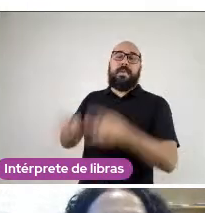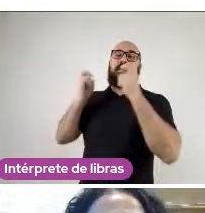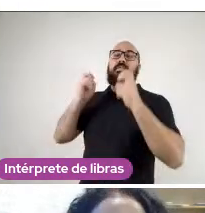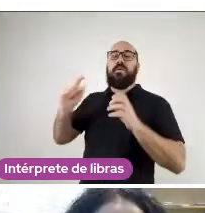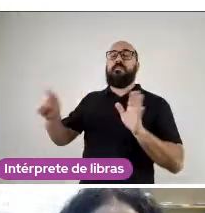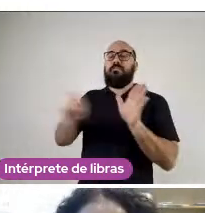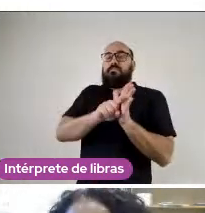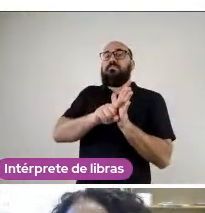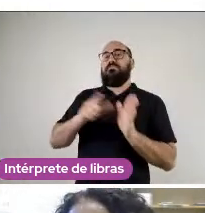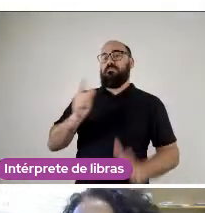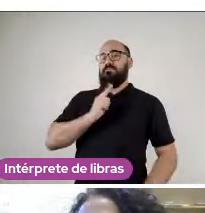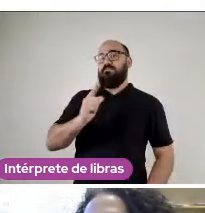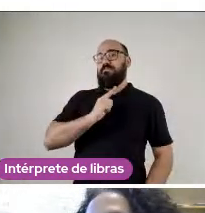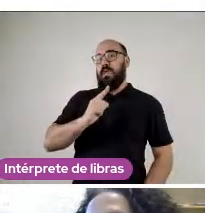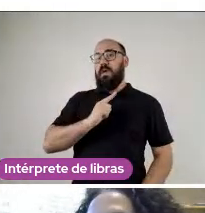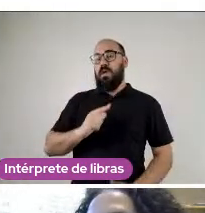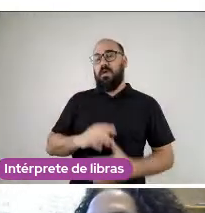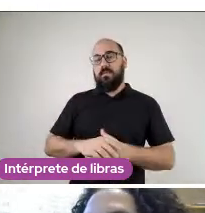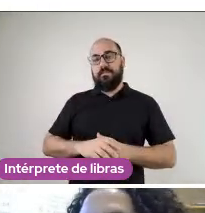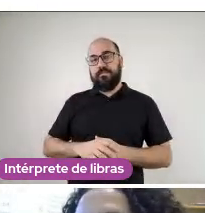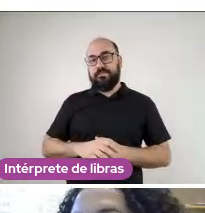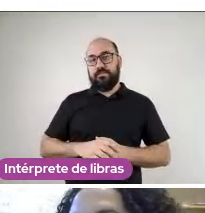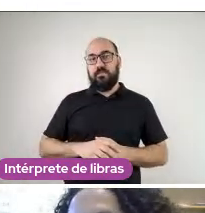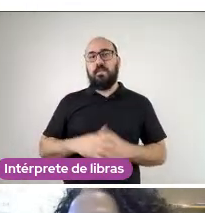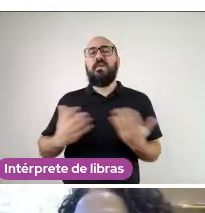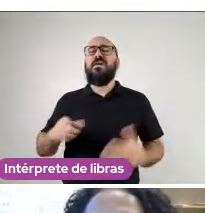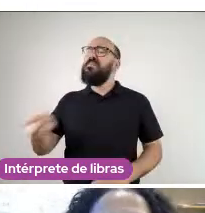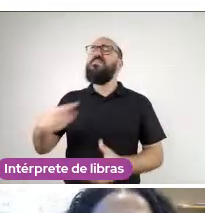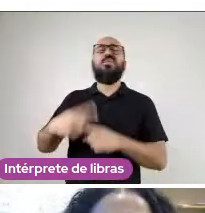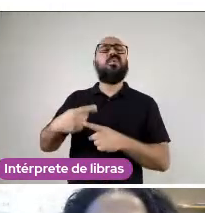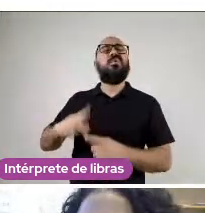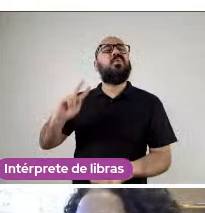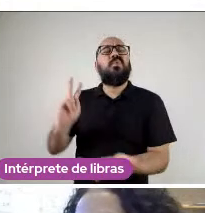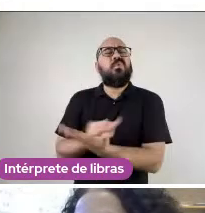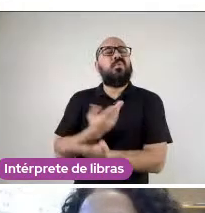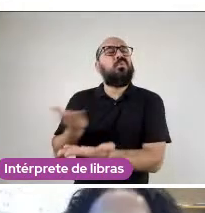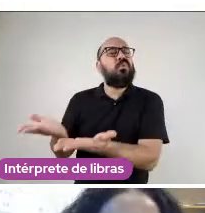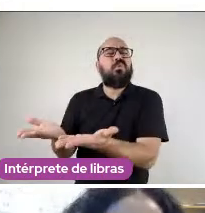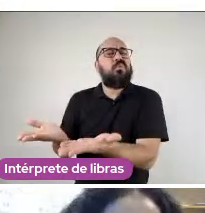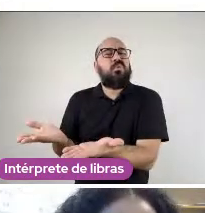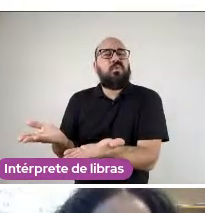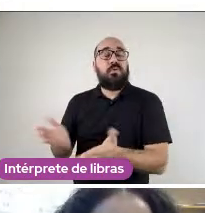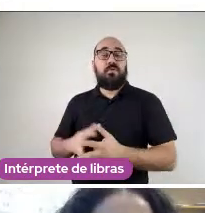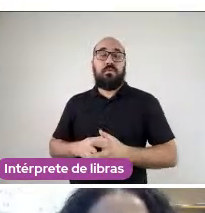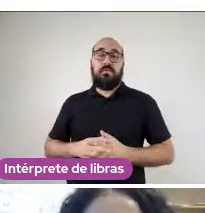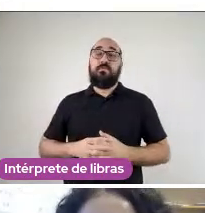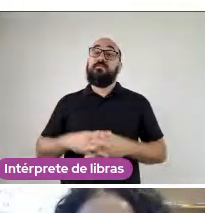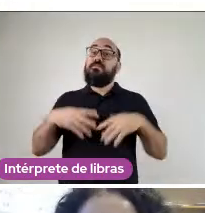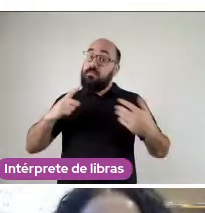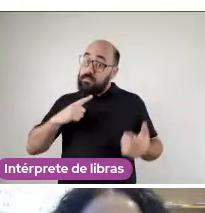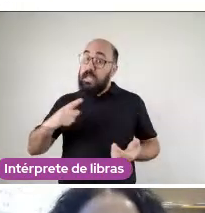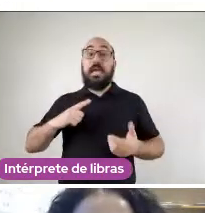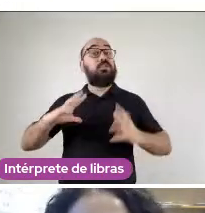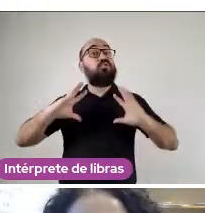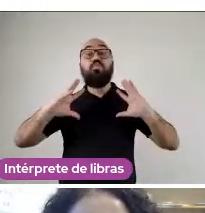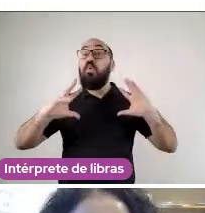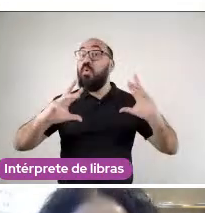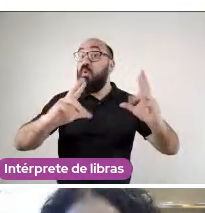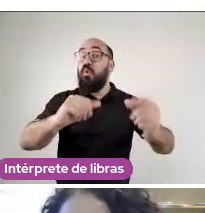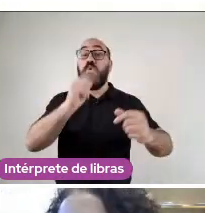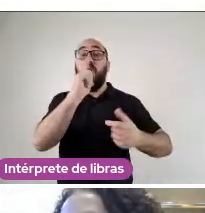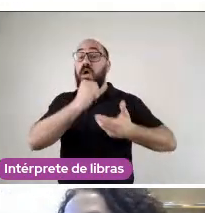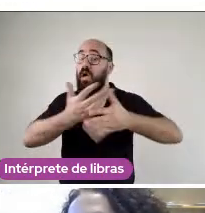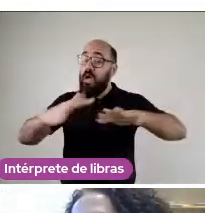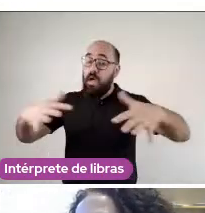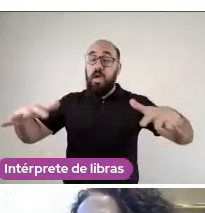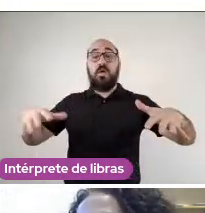Agora, qual é a causa dessas fãs, né? Elas estão presentes em quase todos os ecossistemas aquáticos, seja de água doce ou ambiente